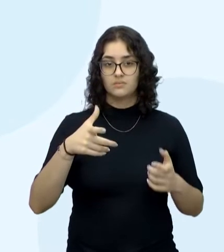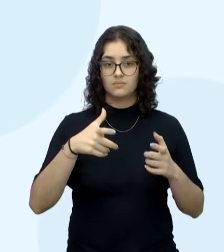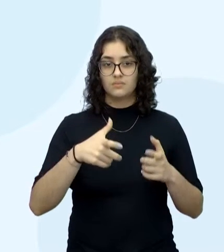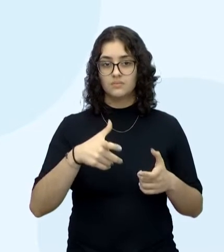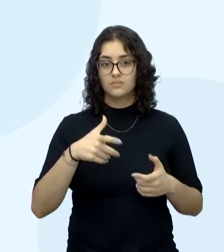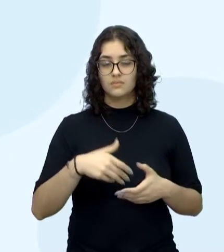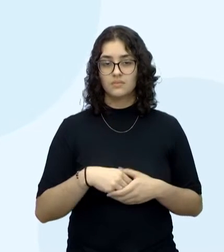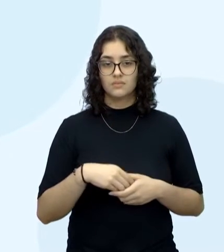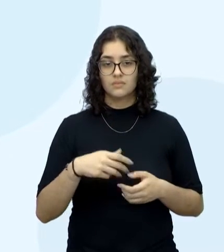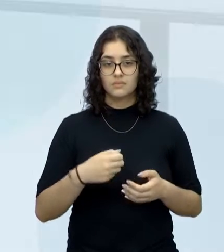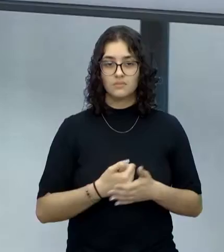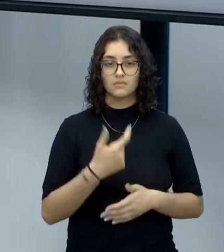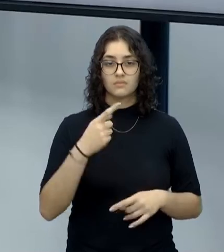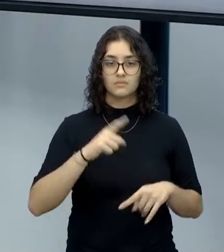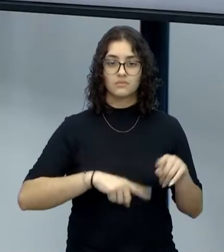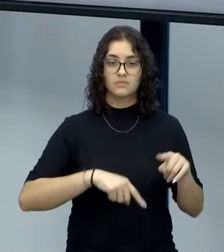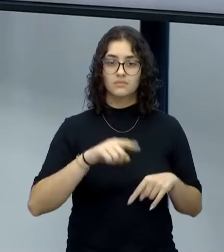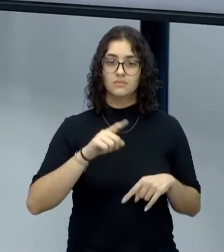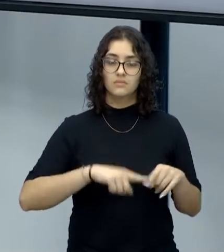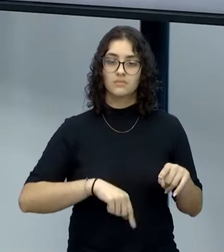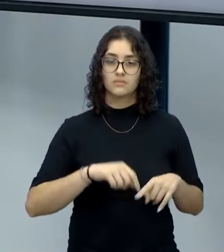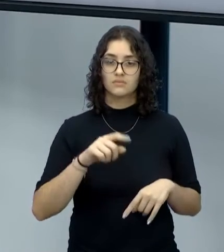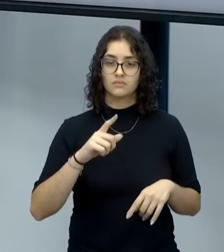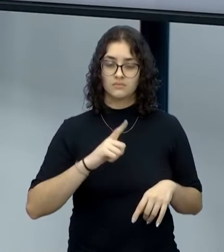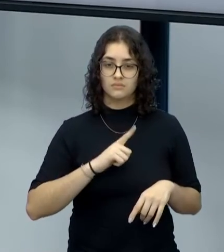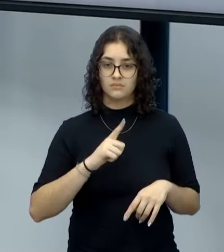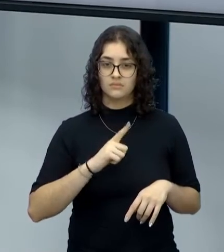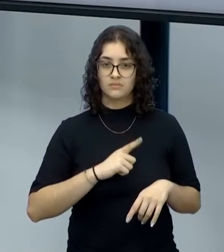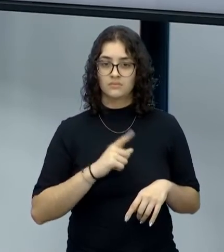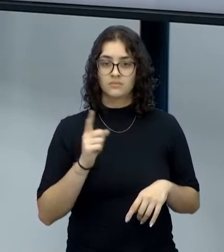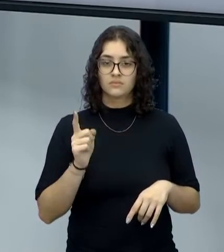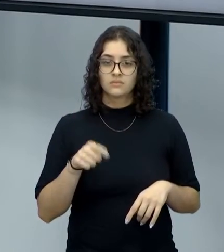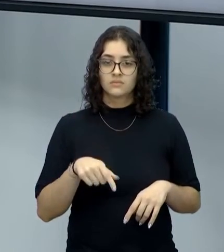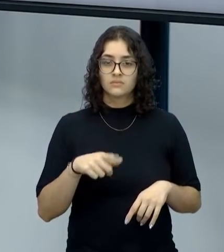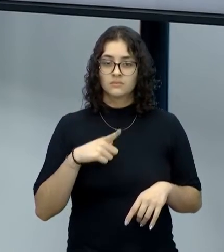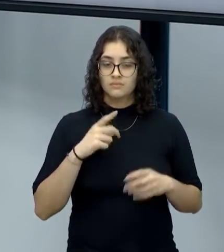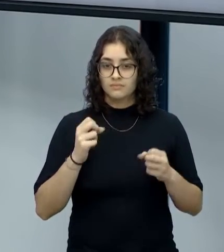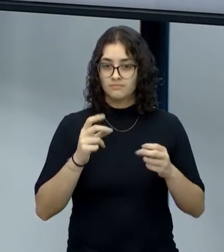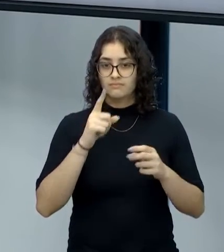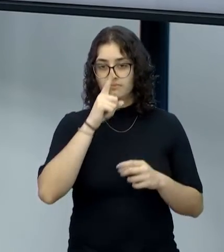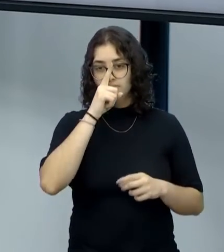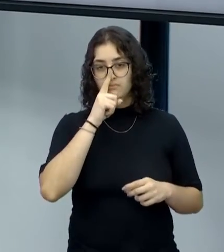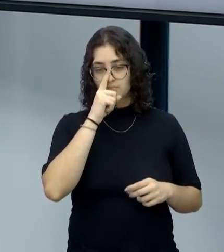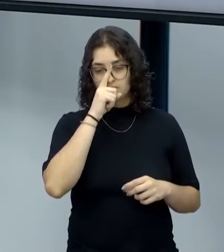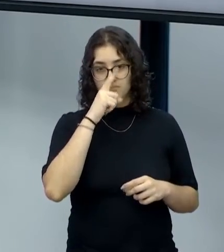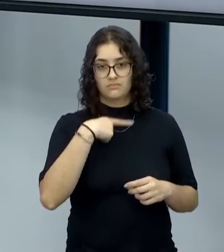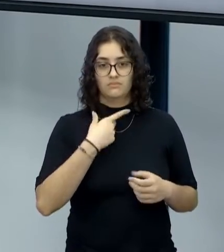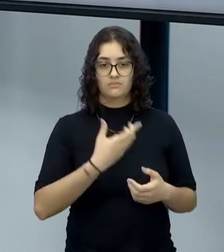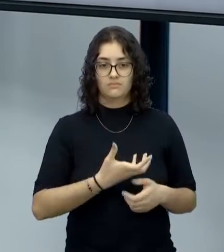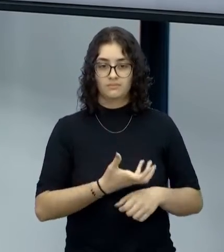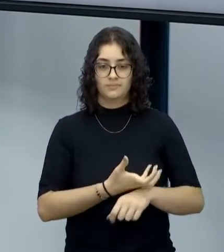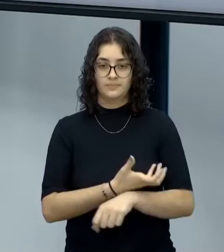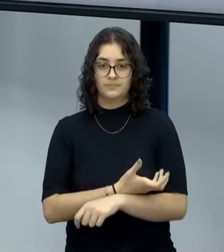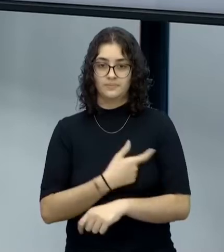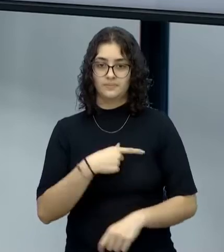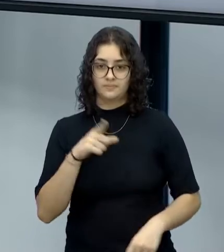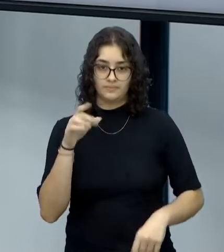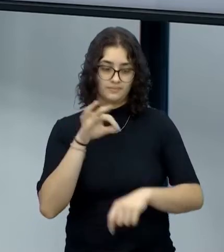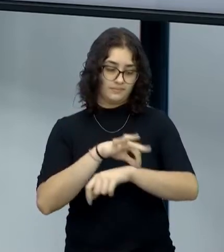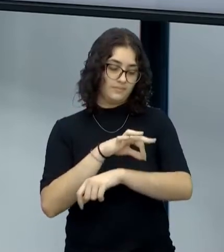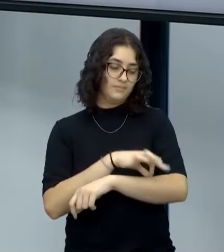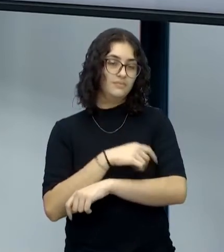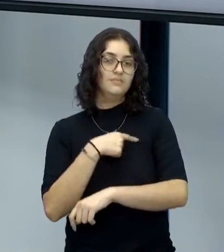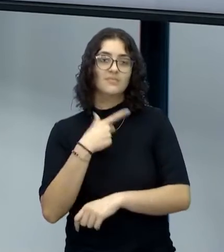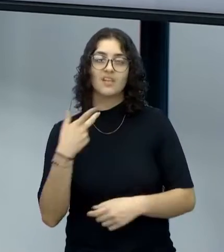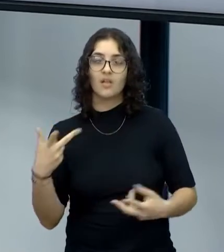compra produtos também à base de glifosato, que é altamente contaminante. Eu vou colocar lá no meu jardim que eu não estou aguentando lá cortar